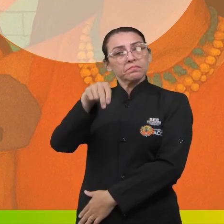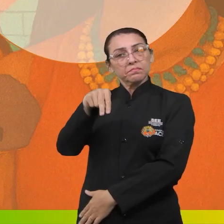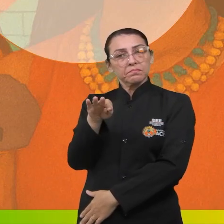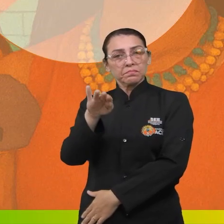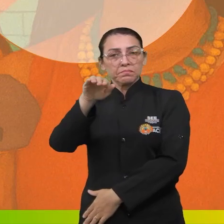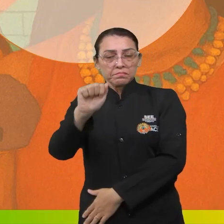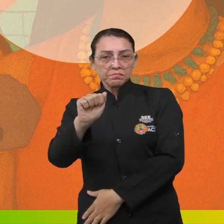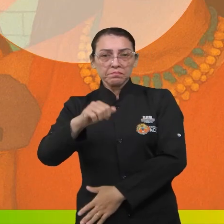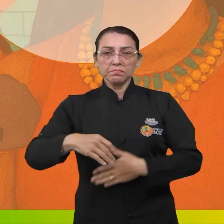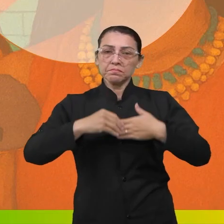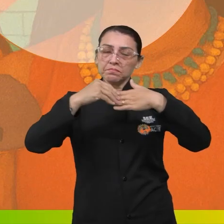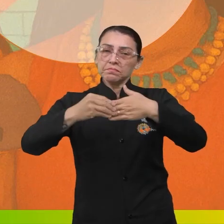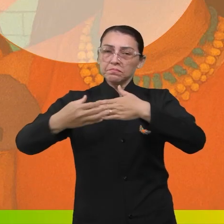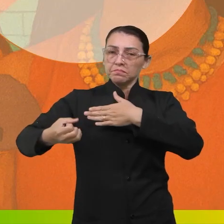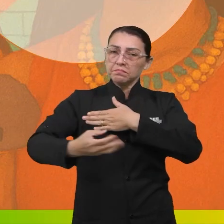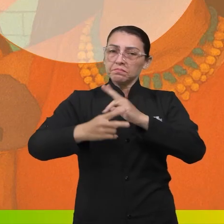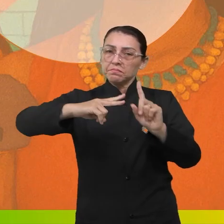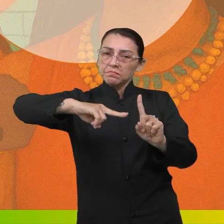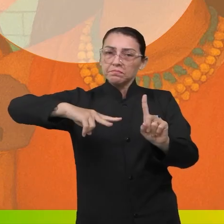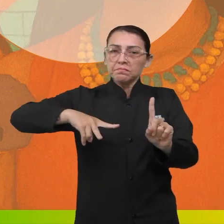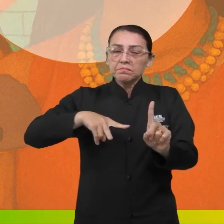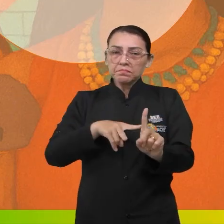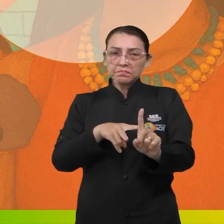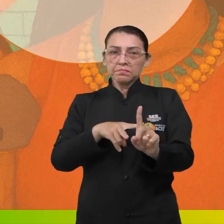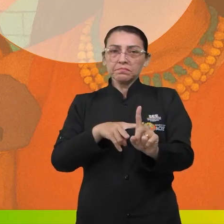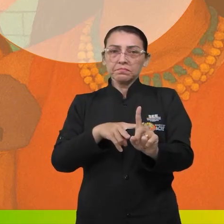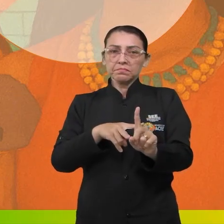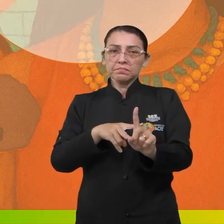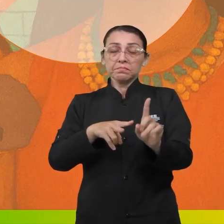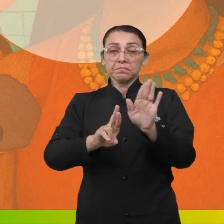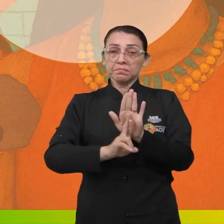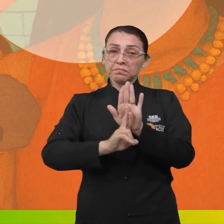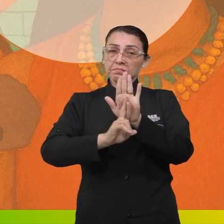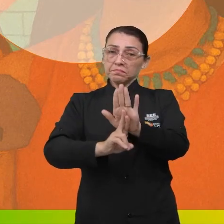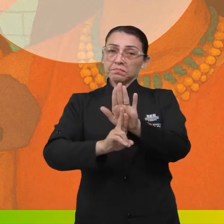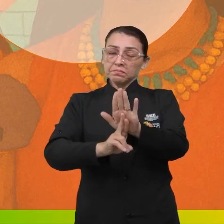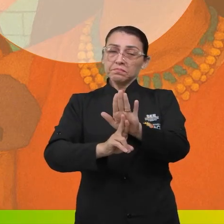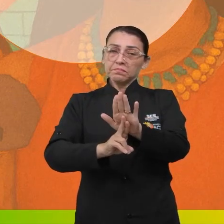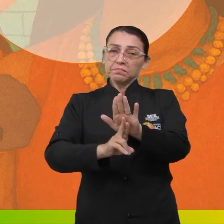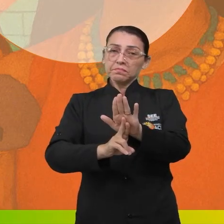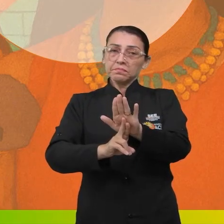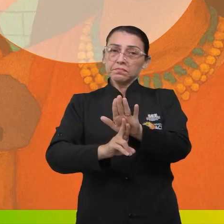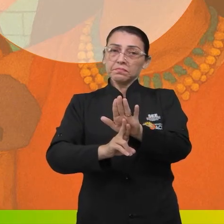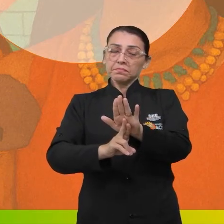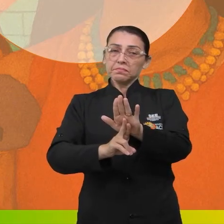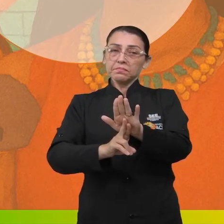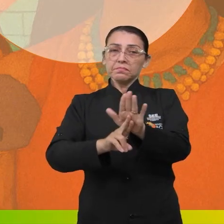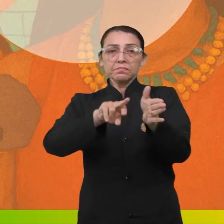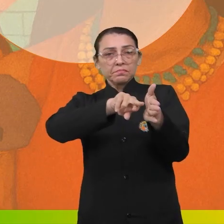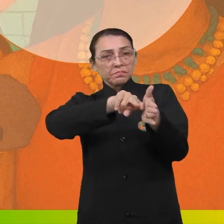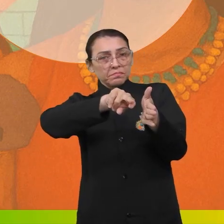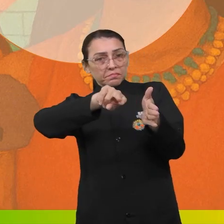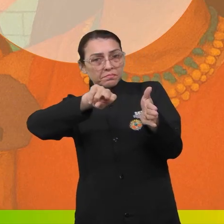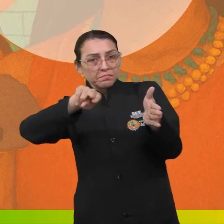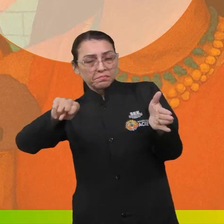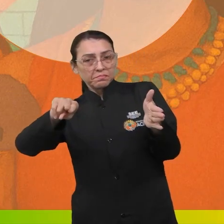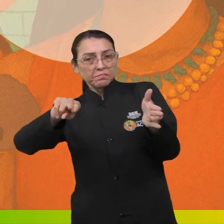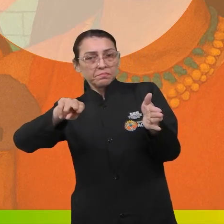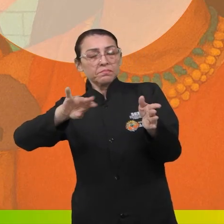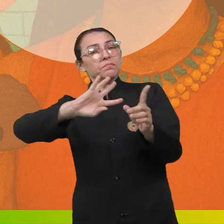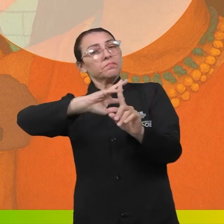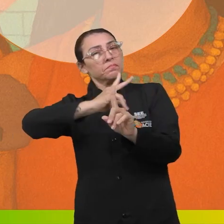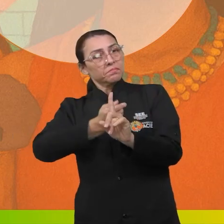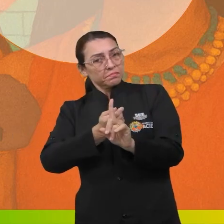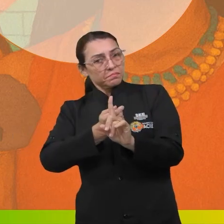Malfatti, trouxe uma nova perspectiva da representação da diversidade na